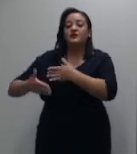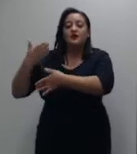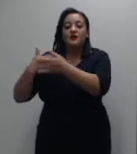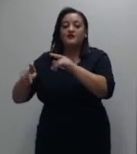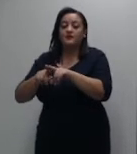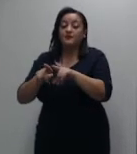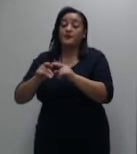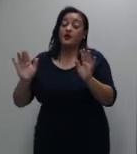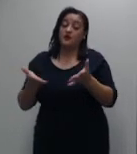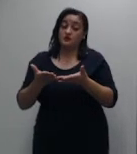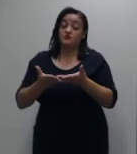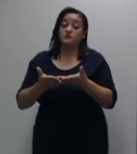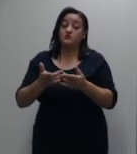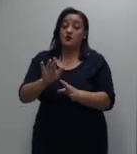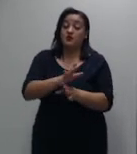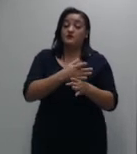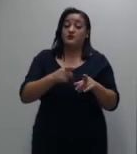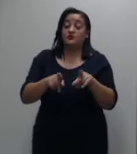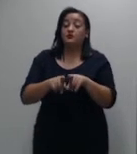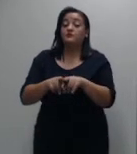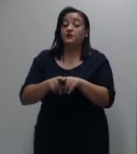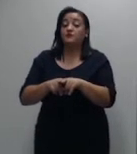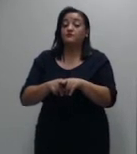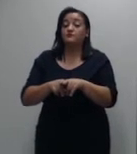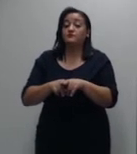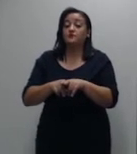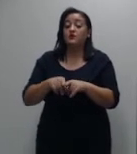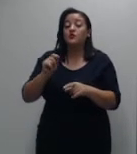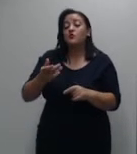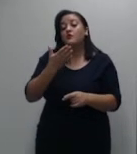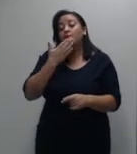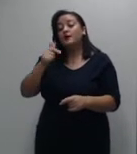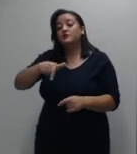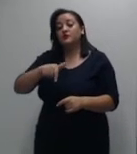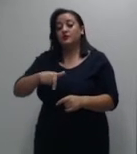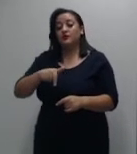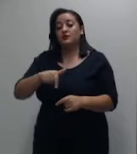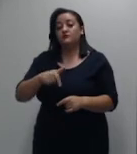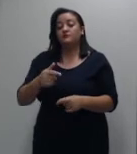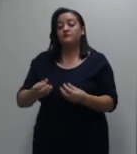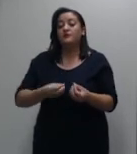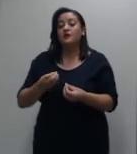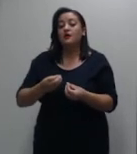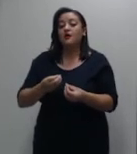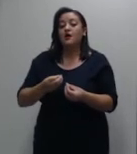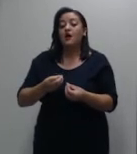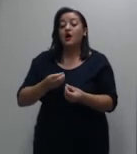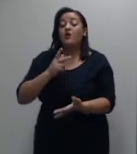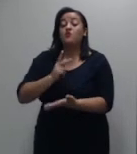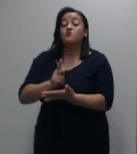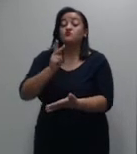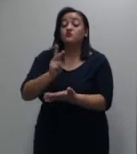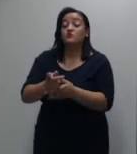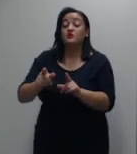estava afastada aí o que se pede aqui é a prorrogação